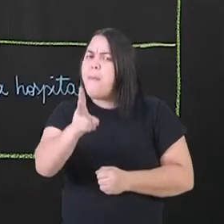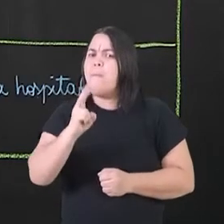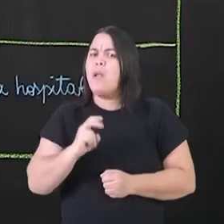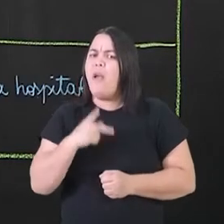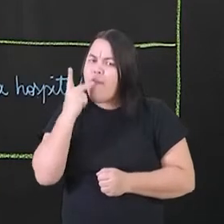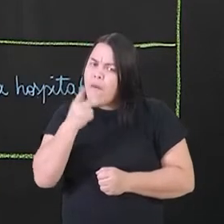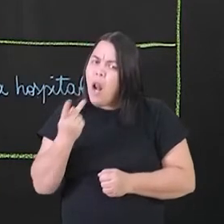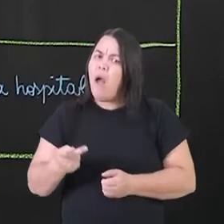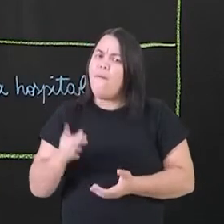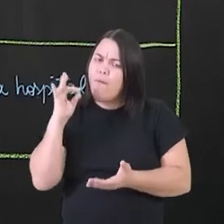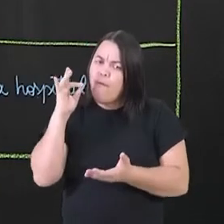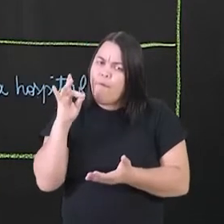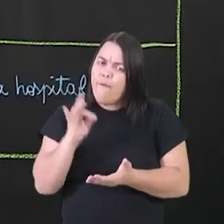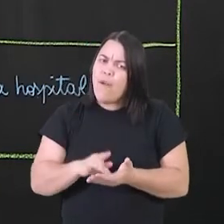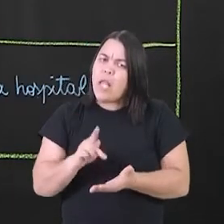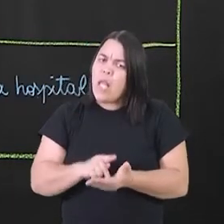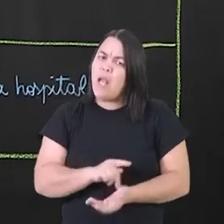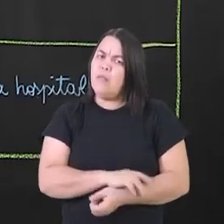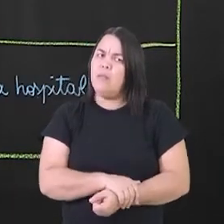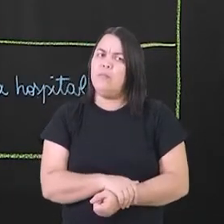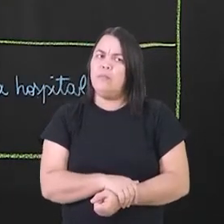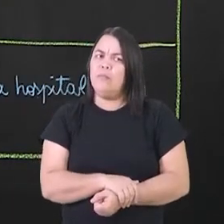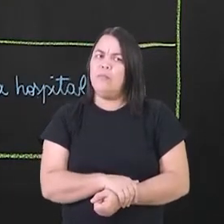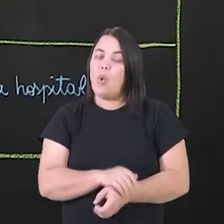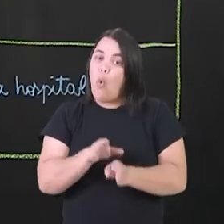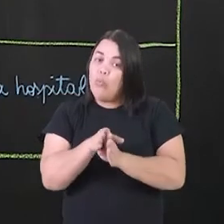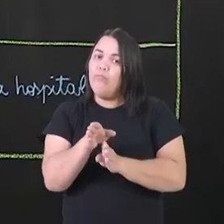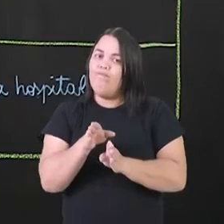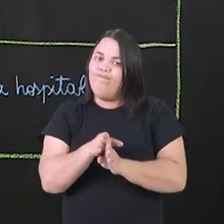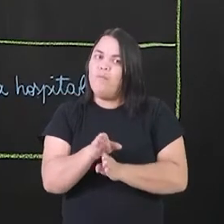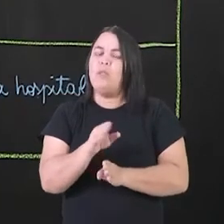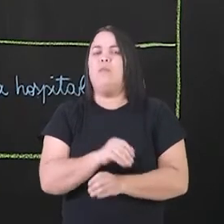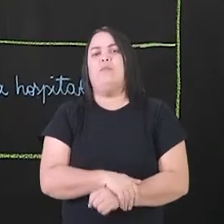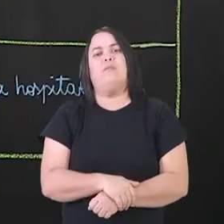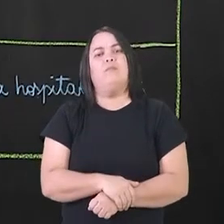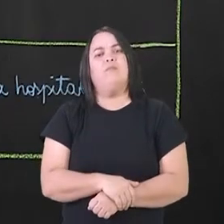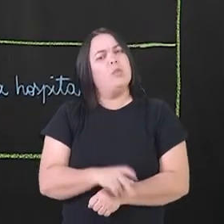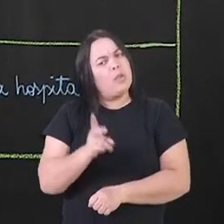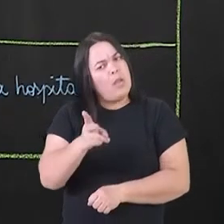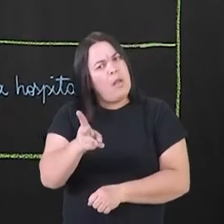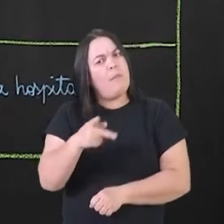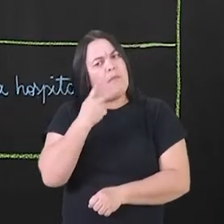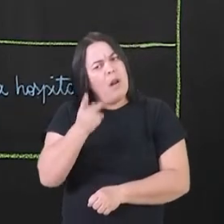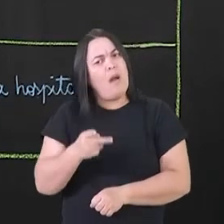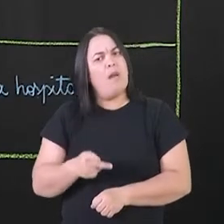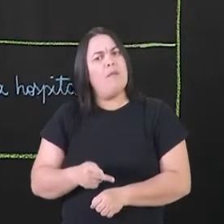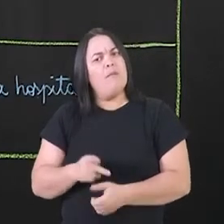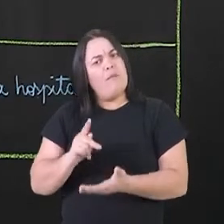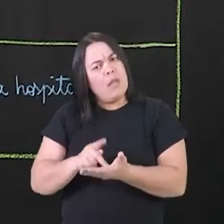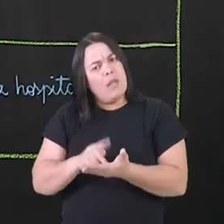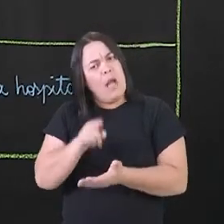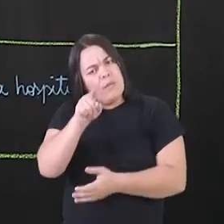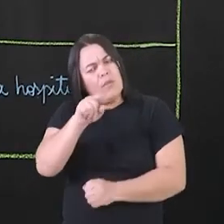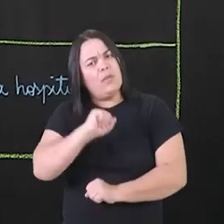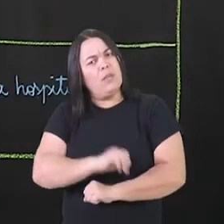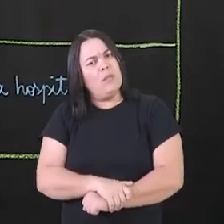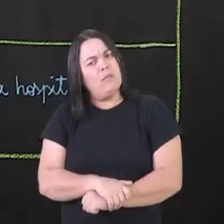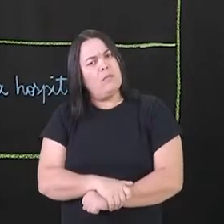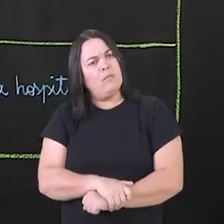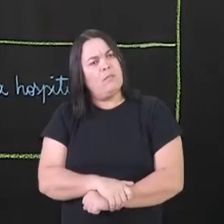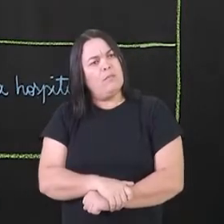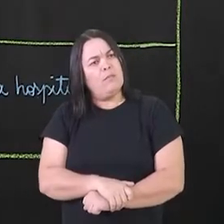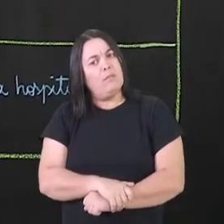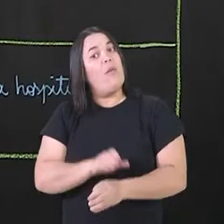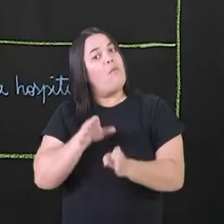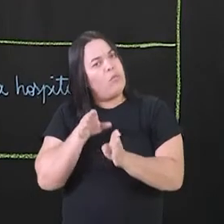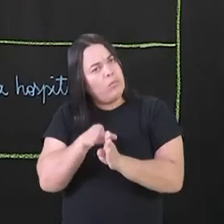Again, you should always tell the truth. Você devia sempre falar a verdade. Ou vou dar um conselho,